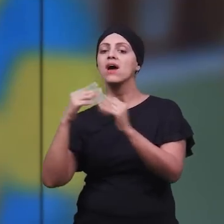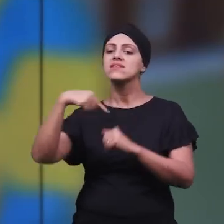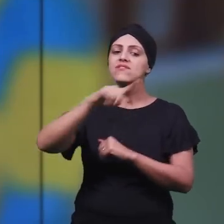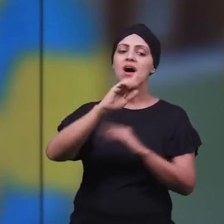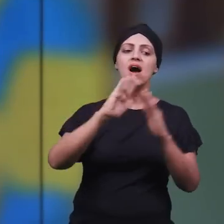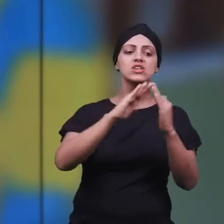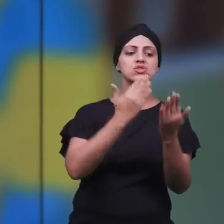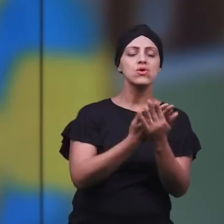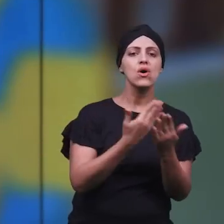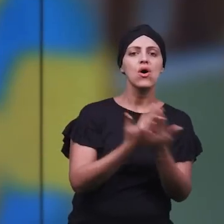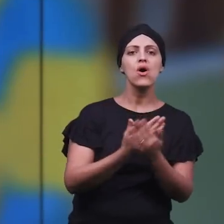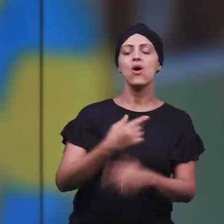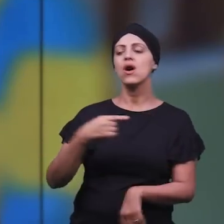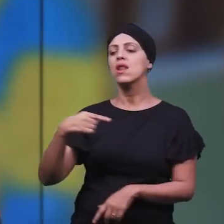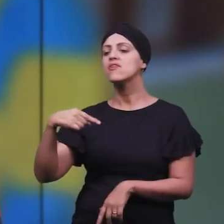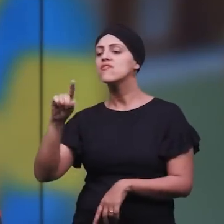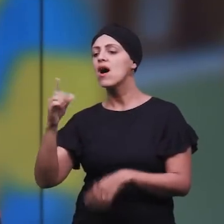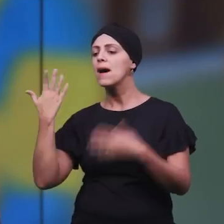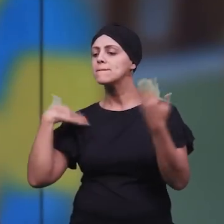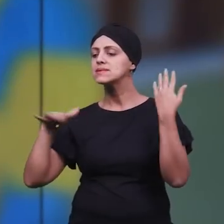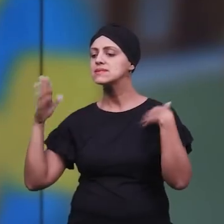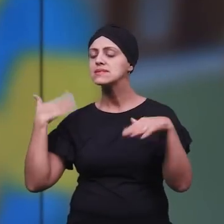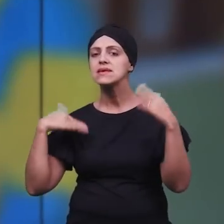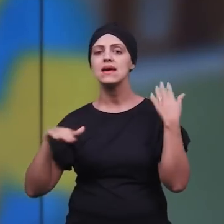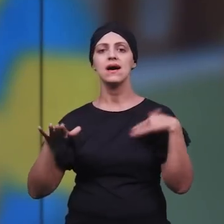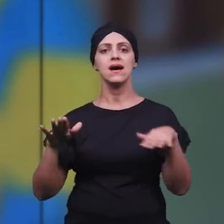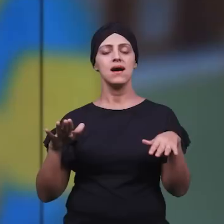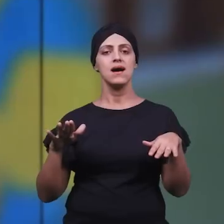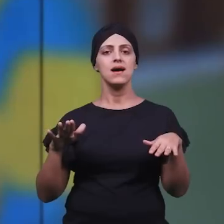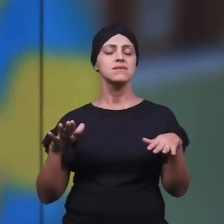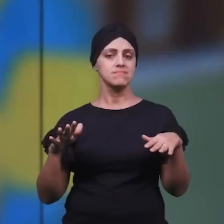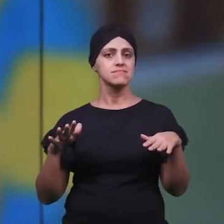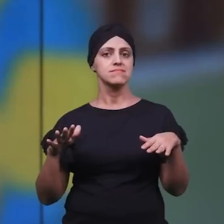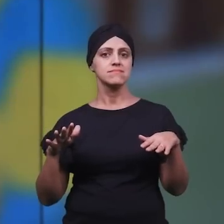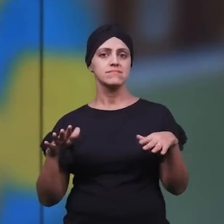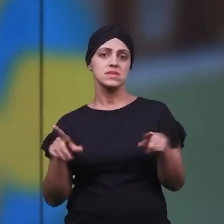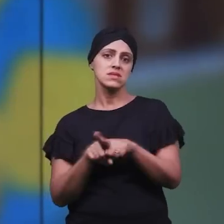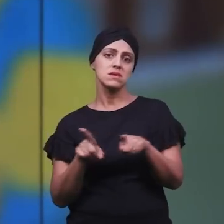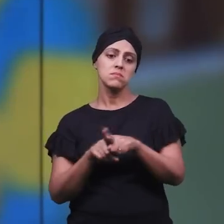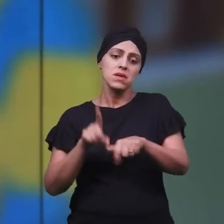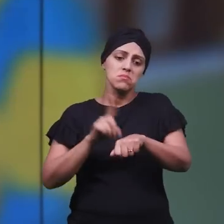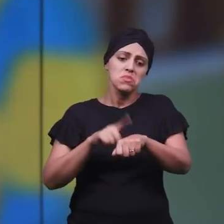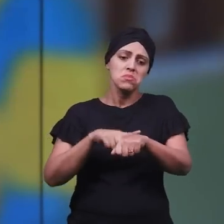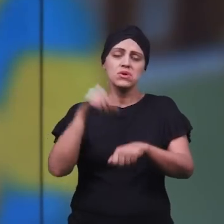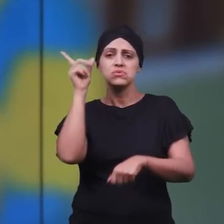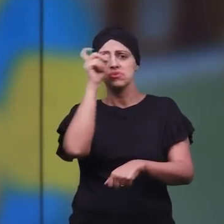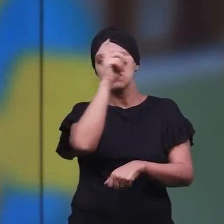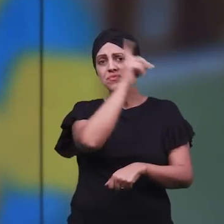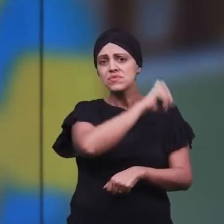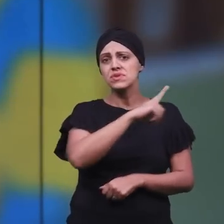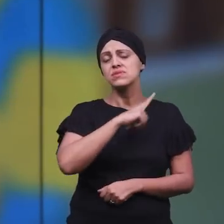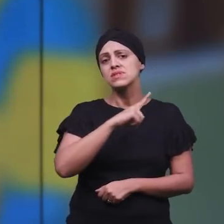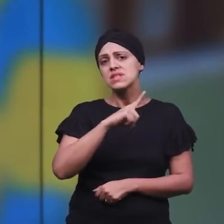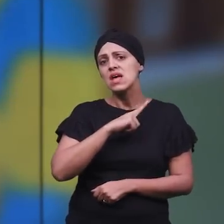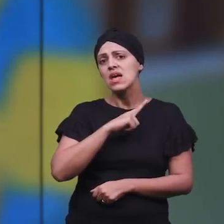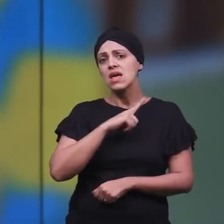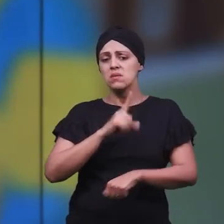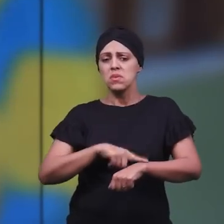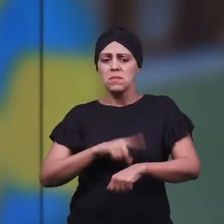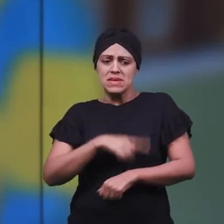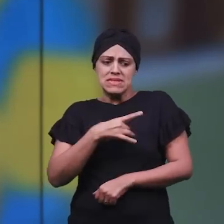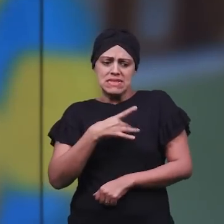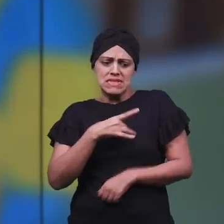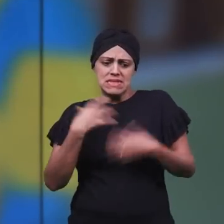para irmos à escola, para os nossos passeios, quando passamos por dificuldades, quando